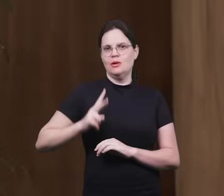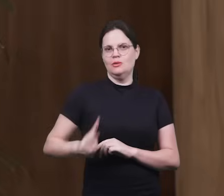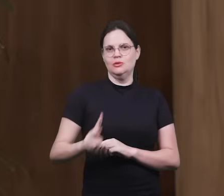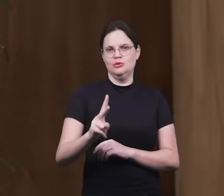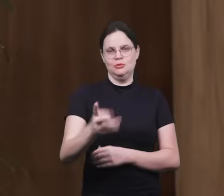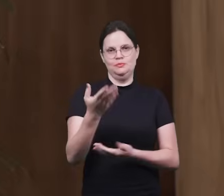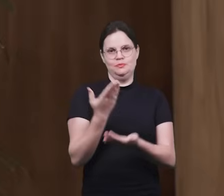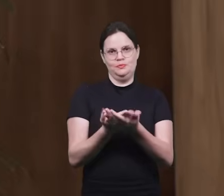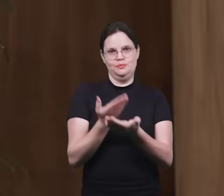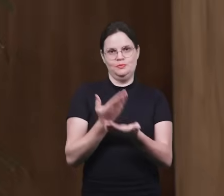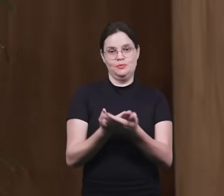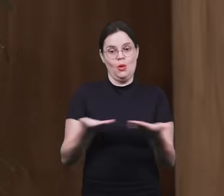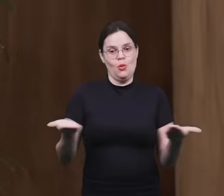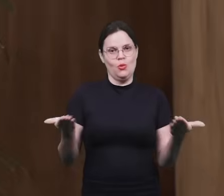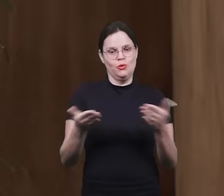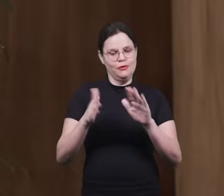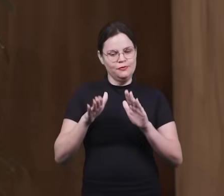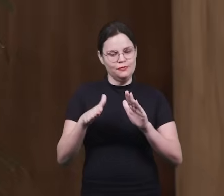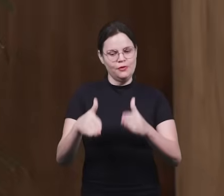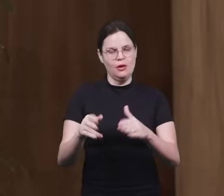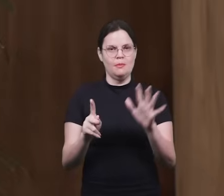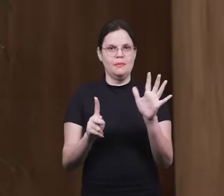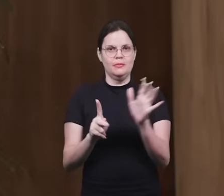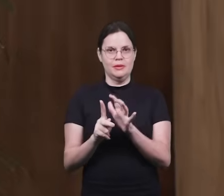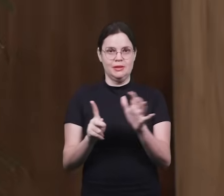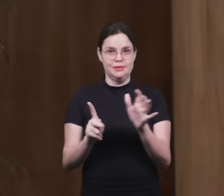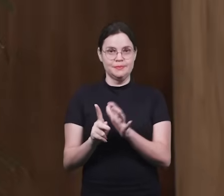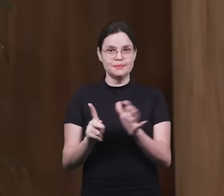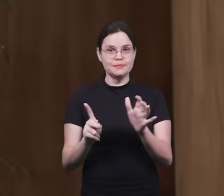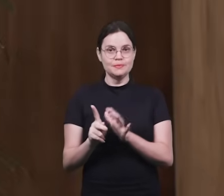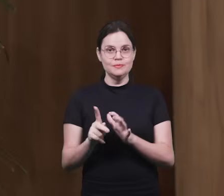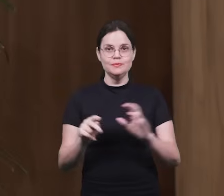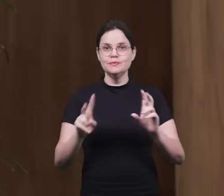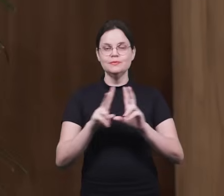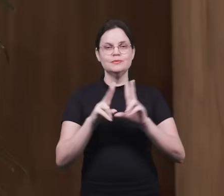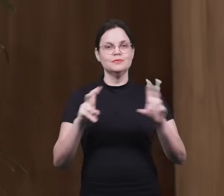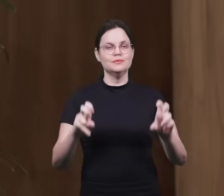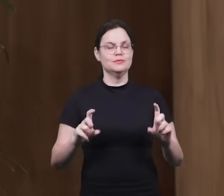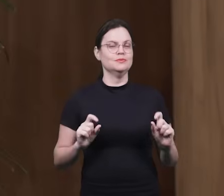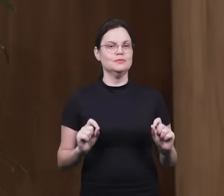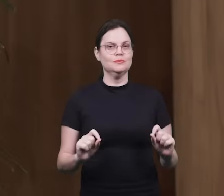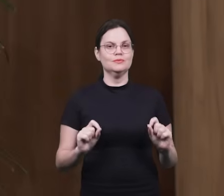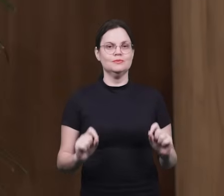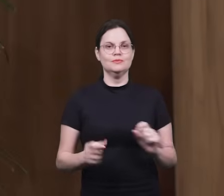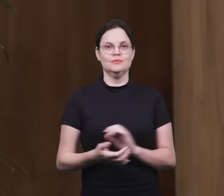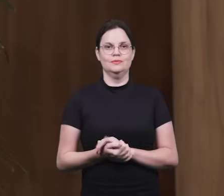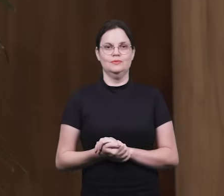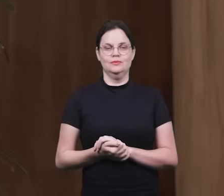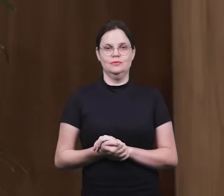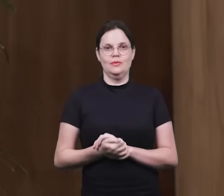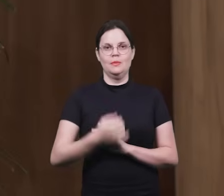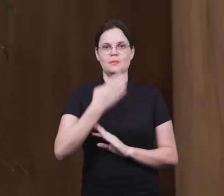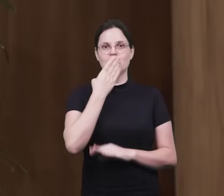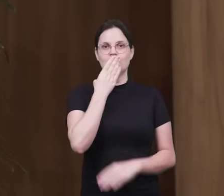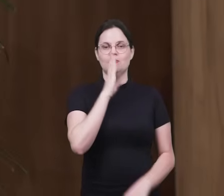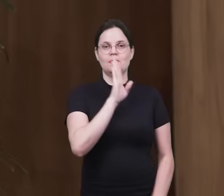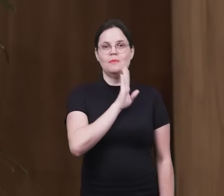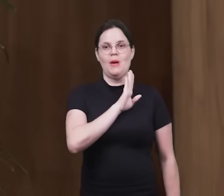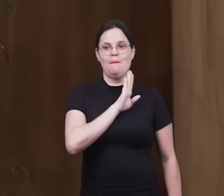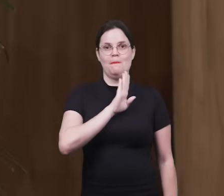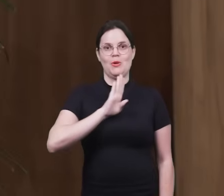sobre a carta que foi destinada à igreja de Pérgamo. E o tema de hoje é a promessa